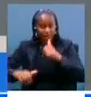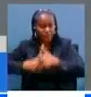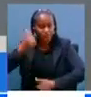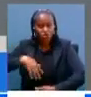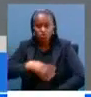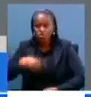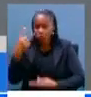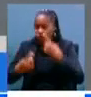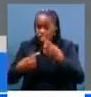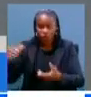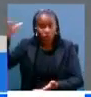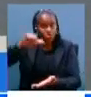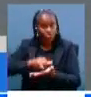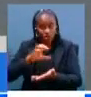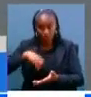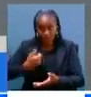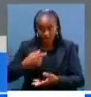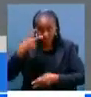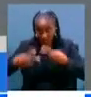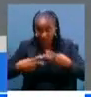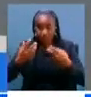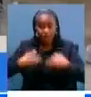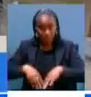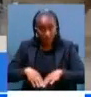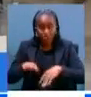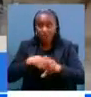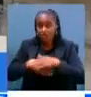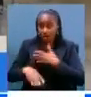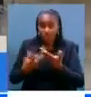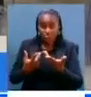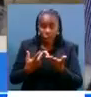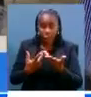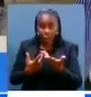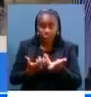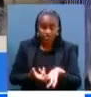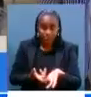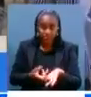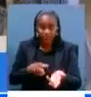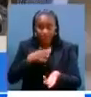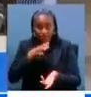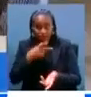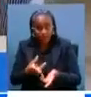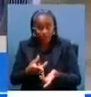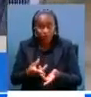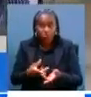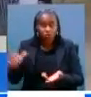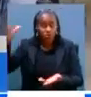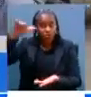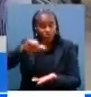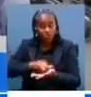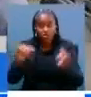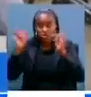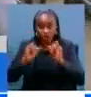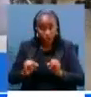carro deles foi avaliado mas o site da skytrax faz uma referência em relação ao internacional rs x praia recebe